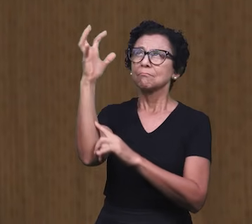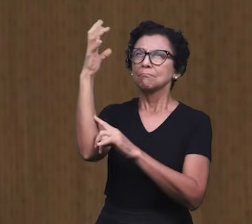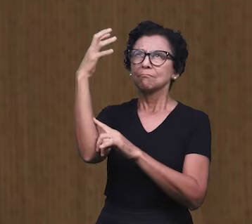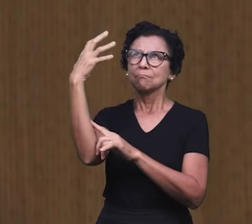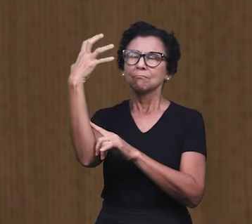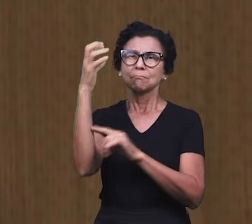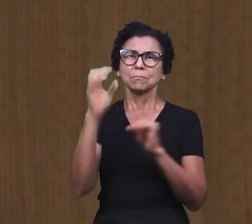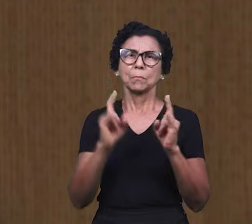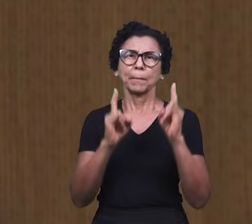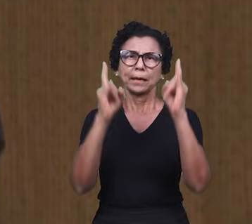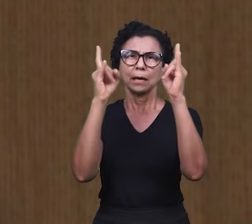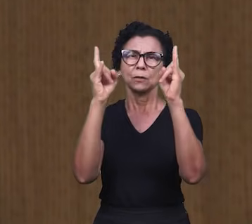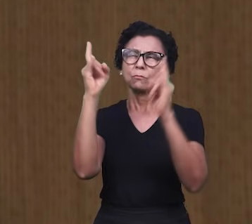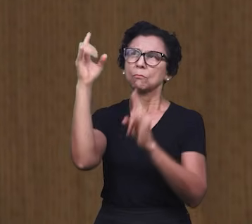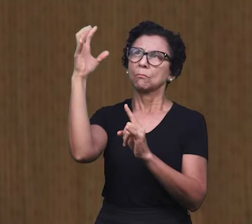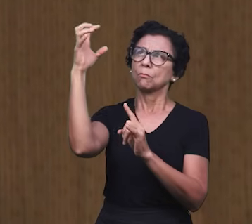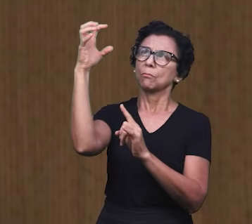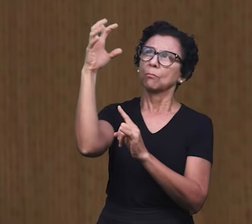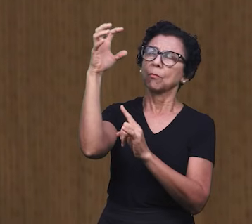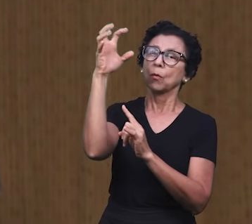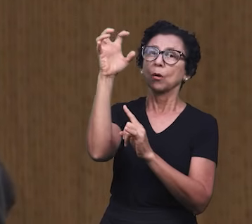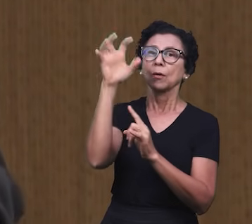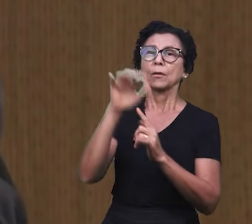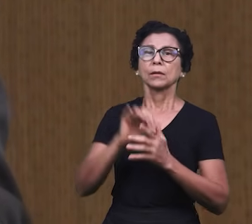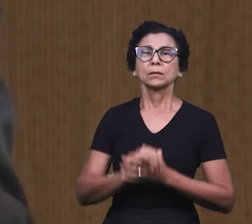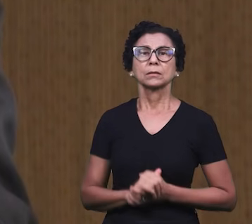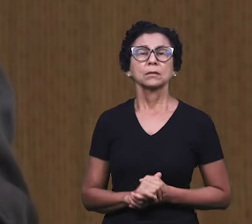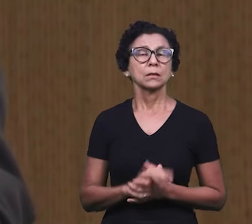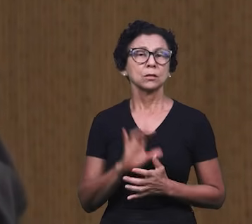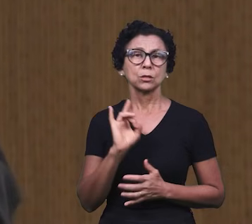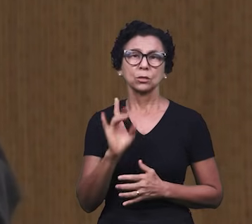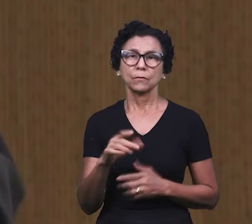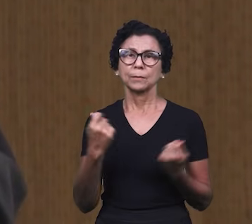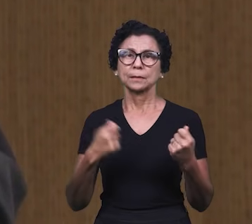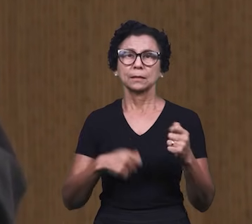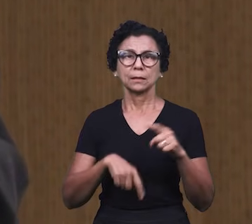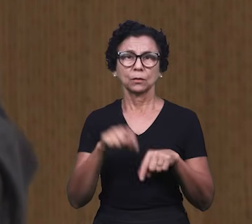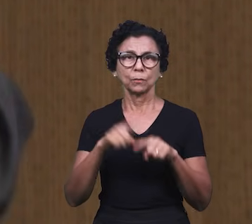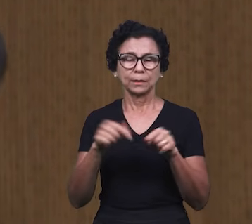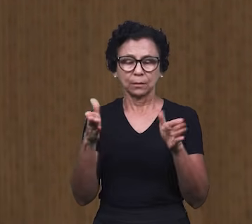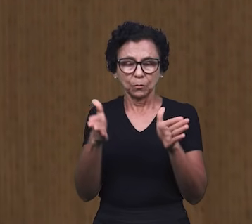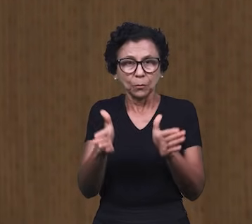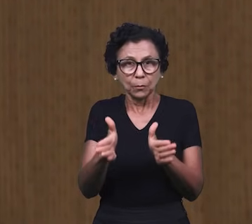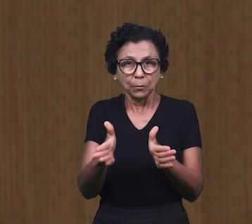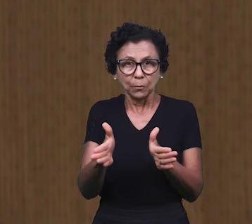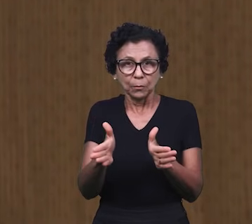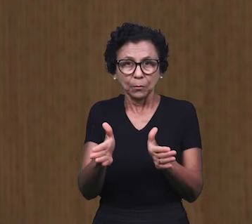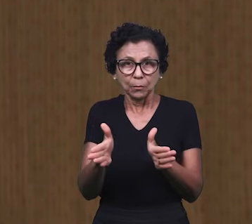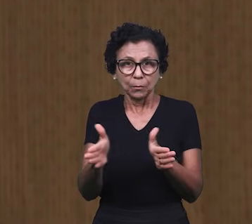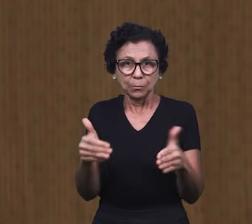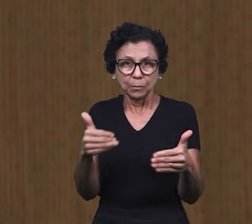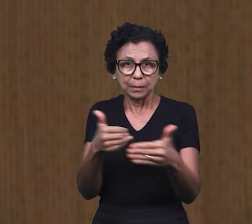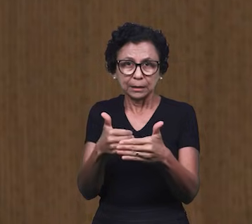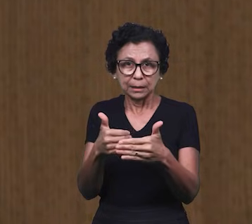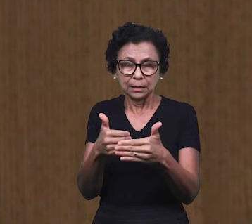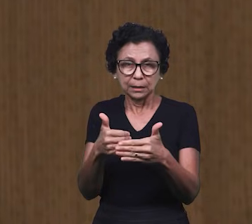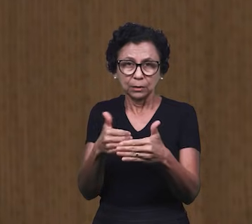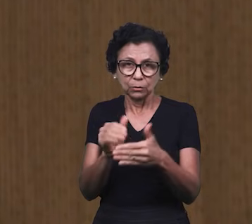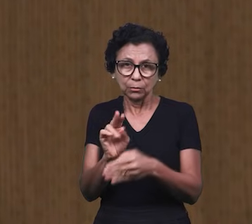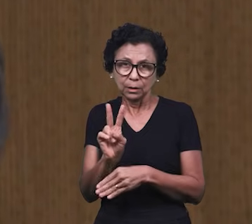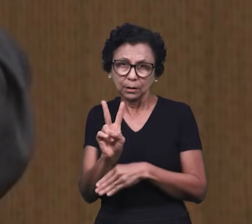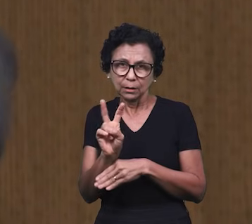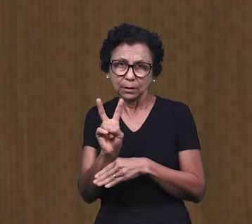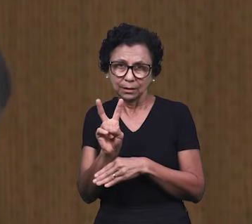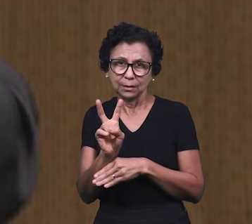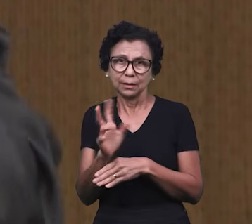e aí ver o operador da Sky, que ela vai precisar só do aparelhinho. Porque daí vai ter que, claro,